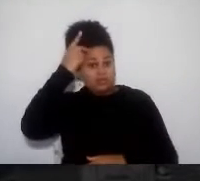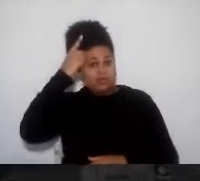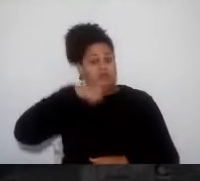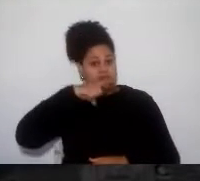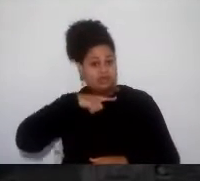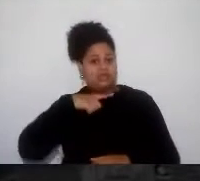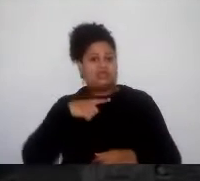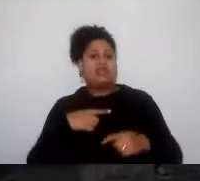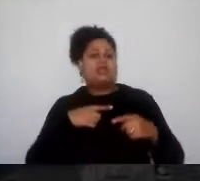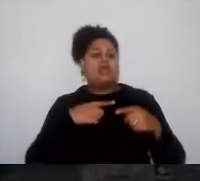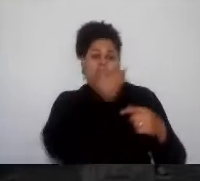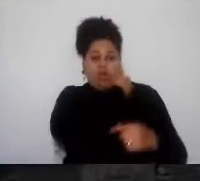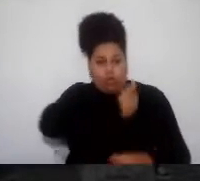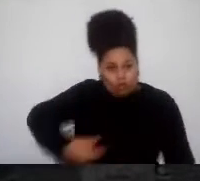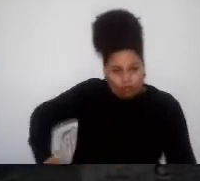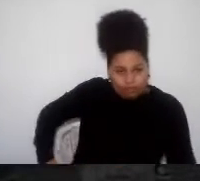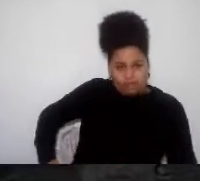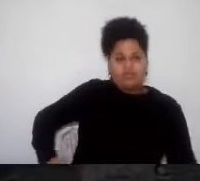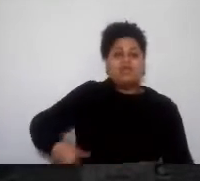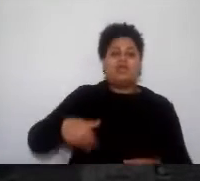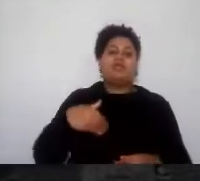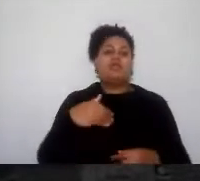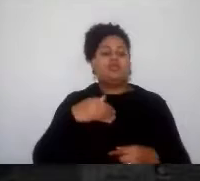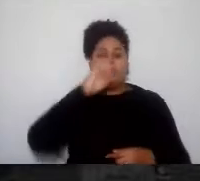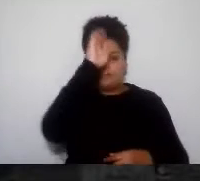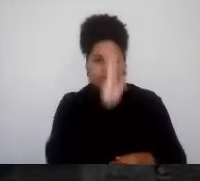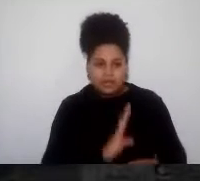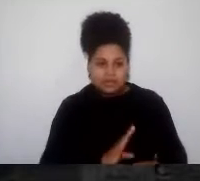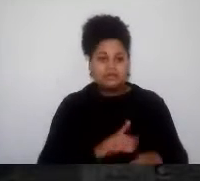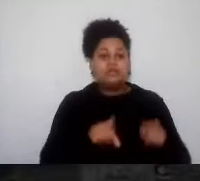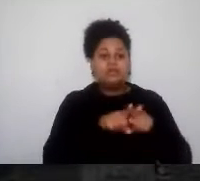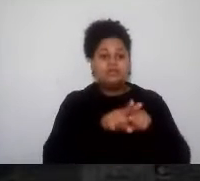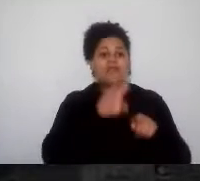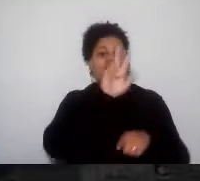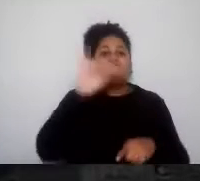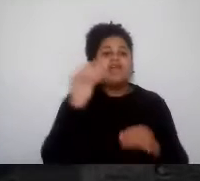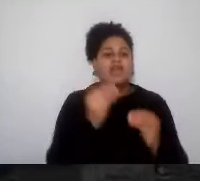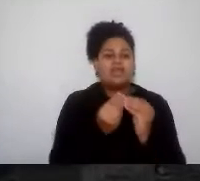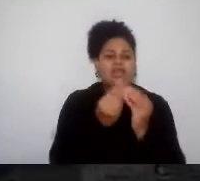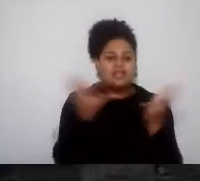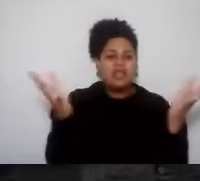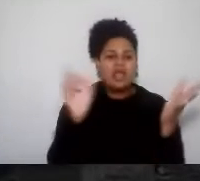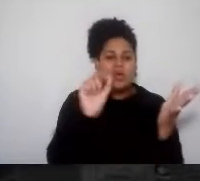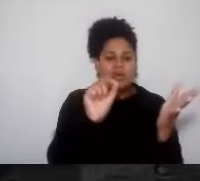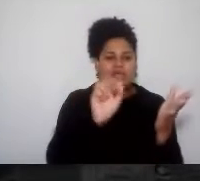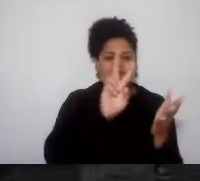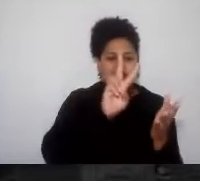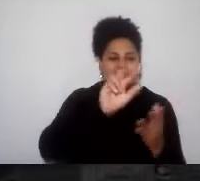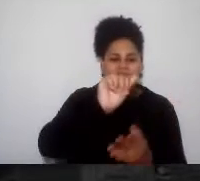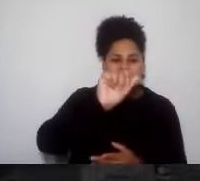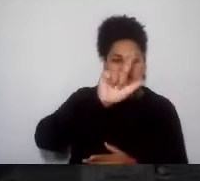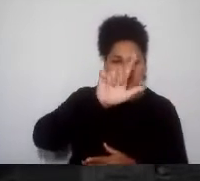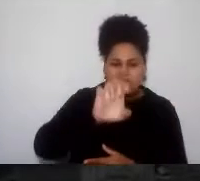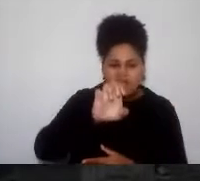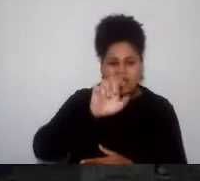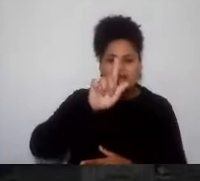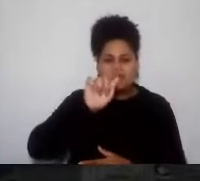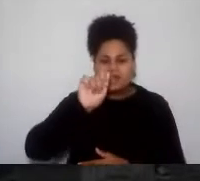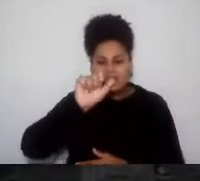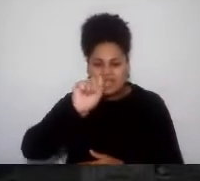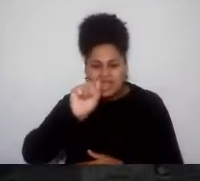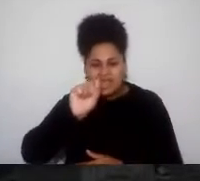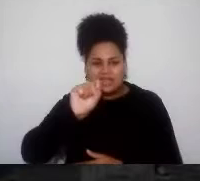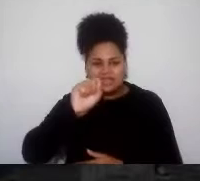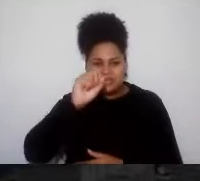lançamento, o governo de São Paulo aqui também está fazendo o lançamento do Vale Gás, que é para as pessoas de baixa renda. Nós aqui em São Paulo